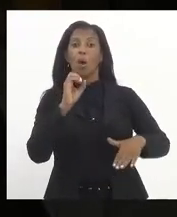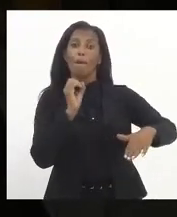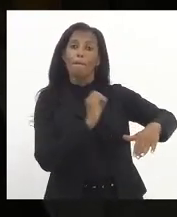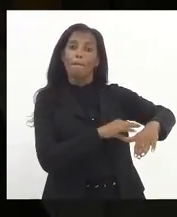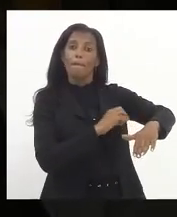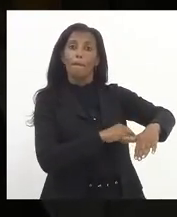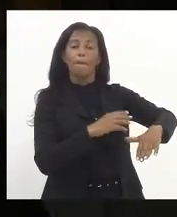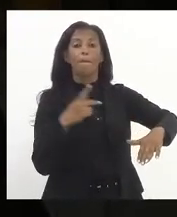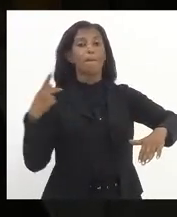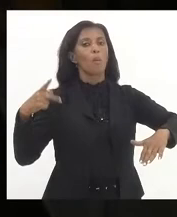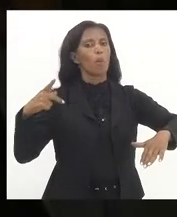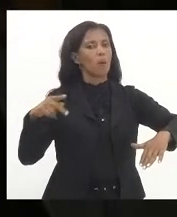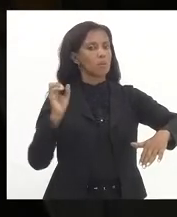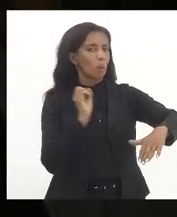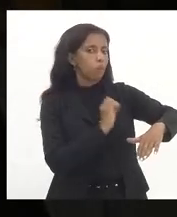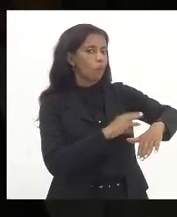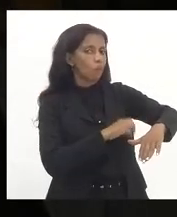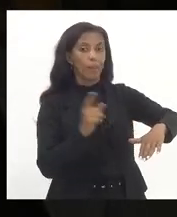poupança,